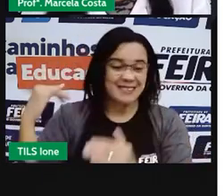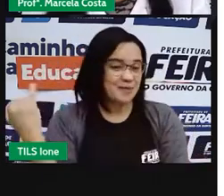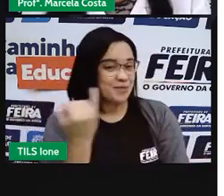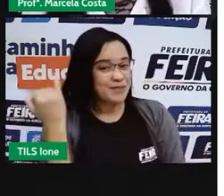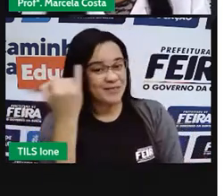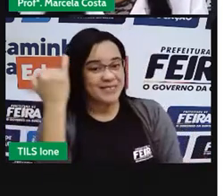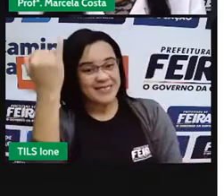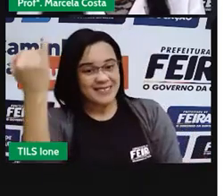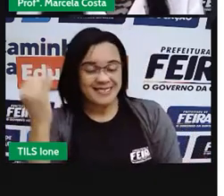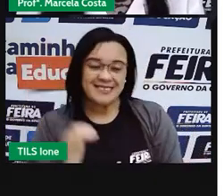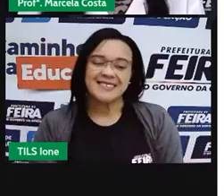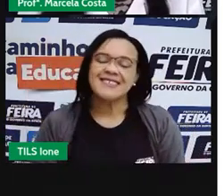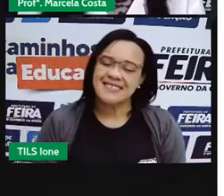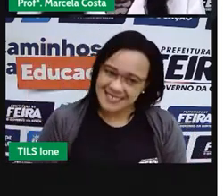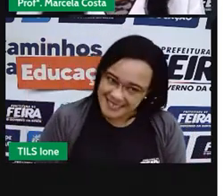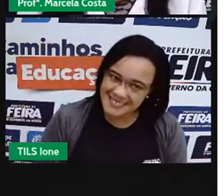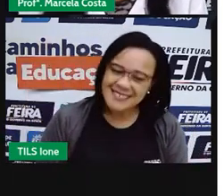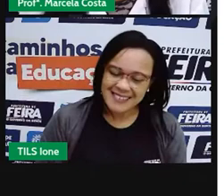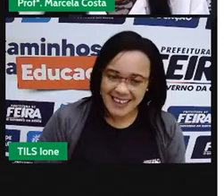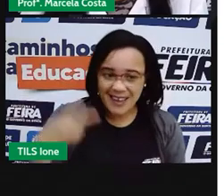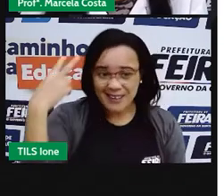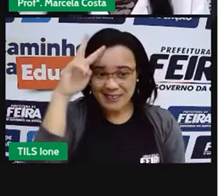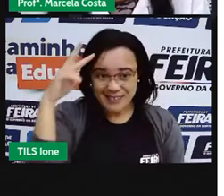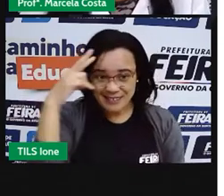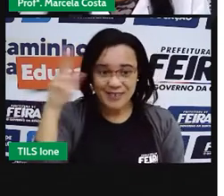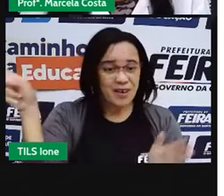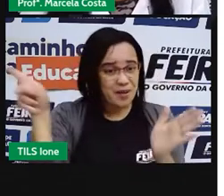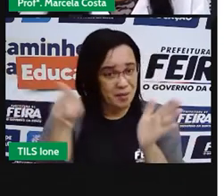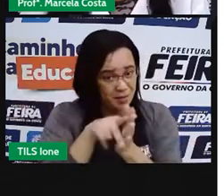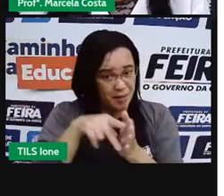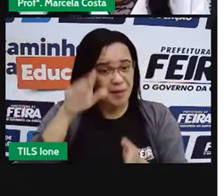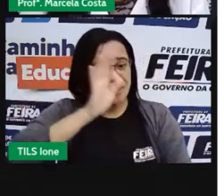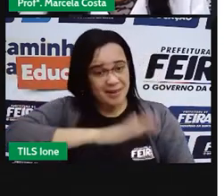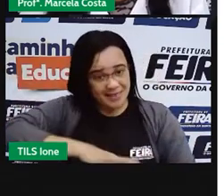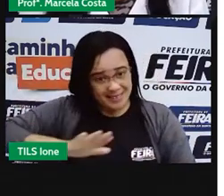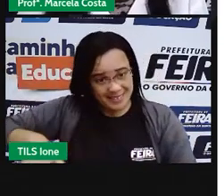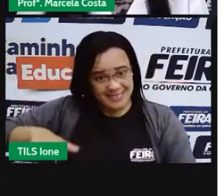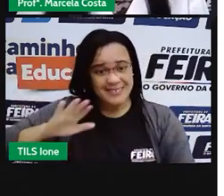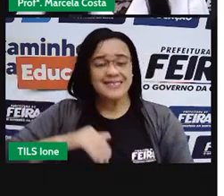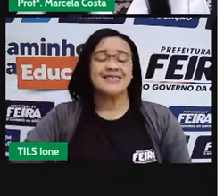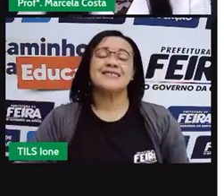uma organização, têm uma maneira de ser escrito. Sabia?